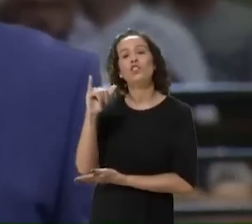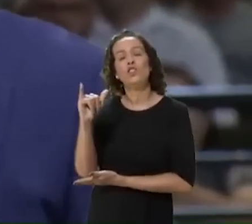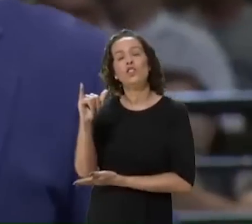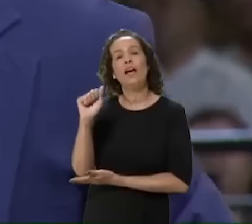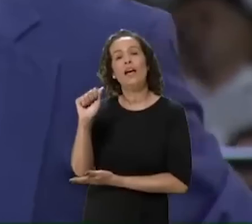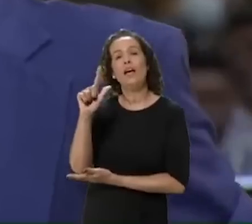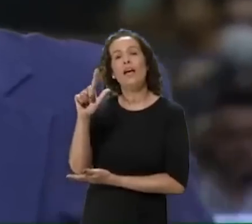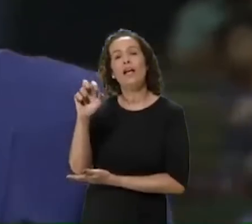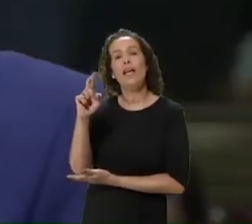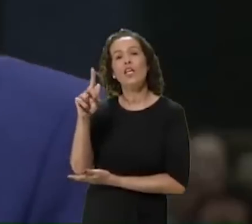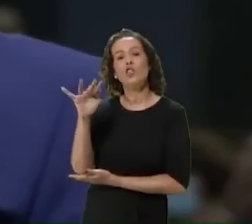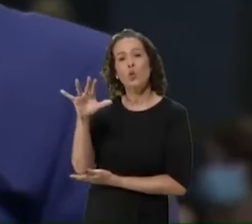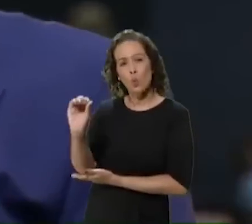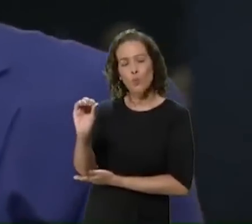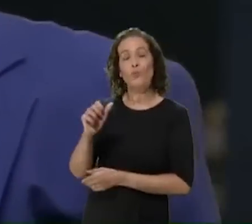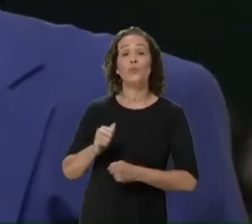líquido.